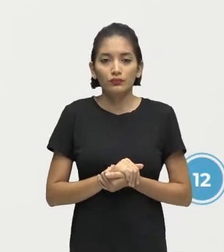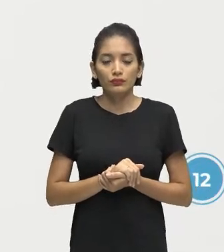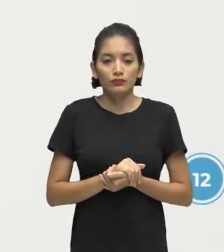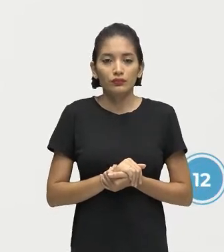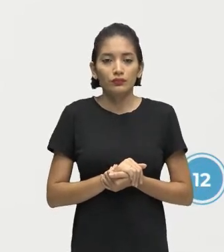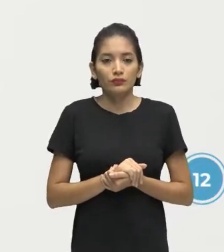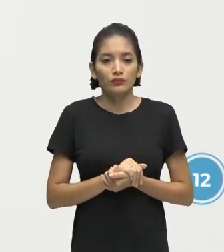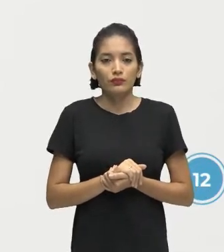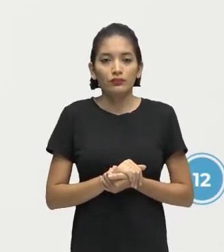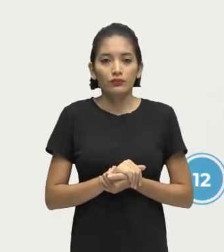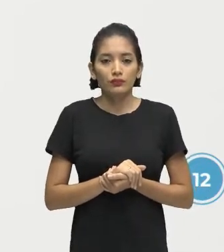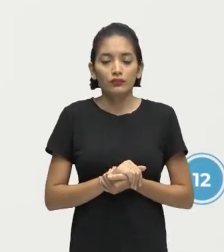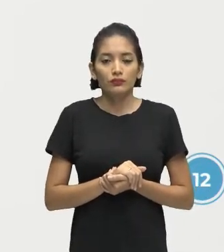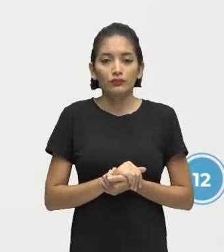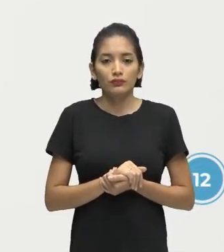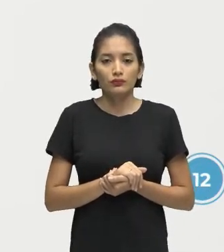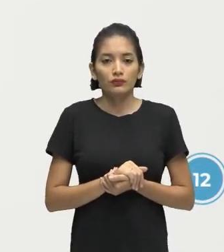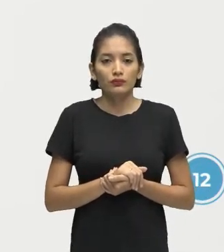da Sônia.